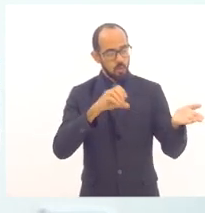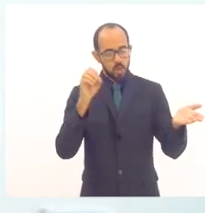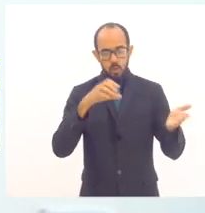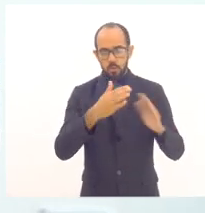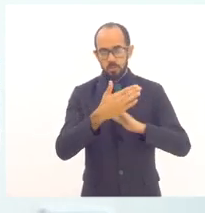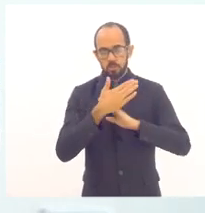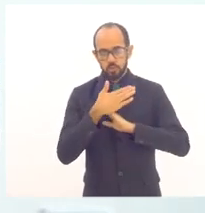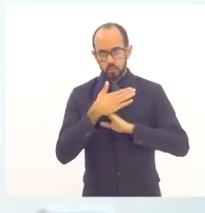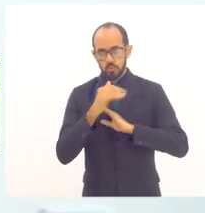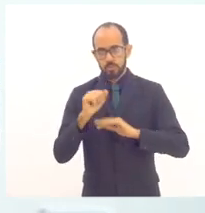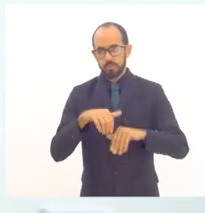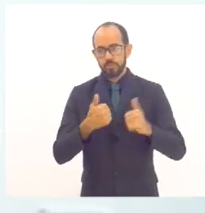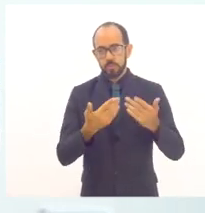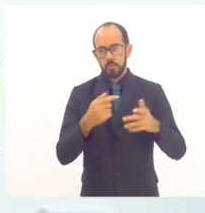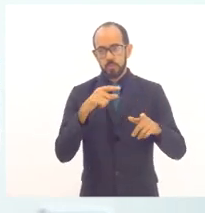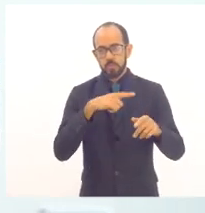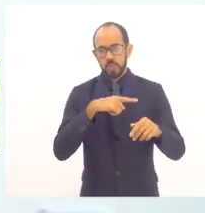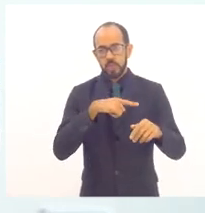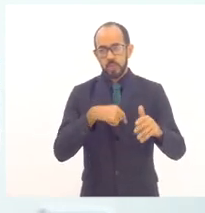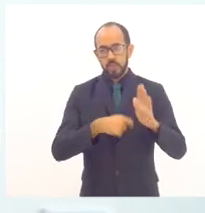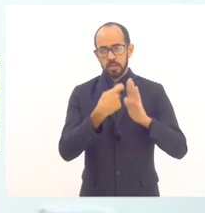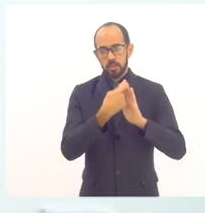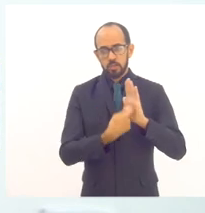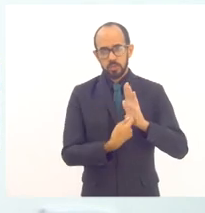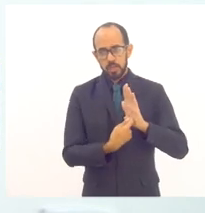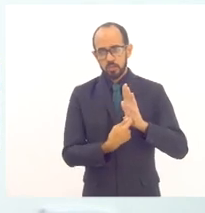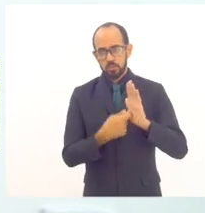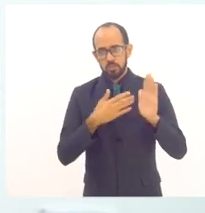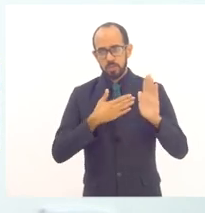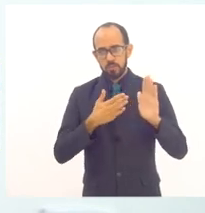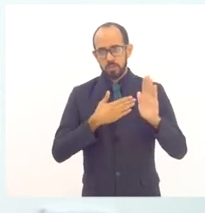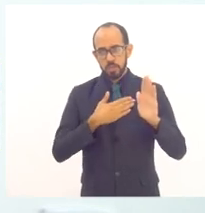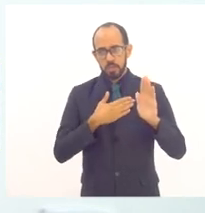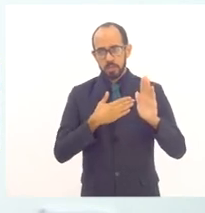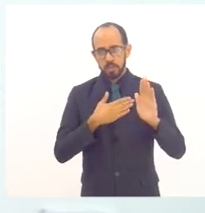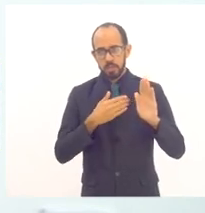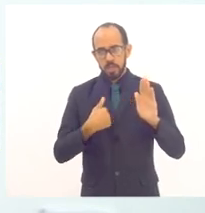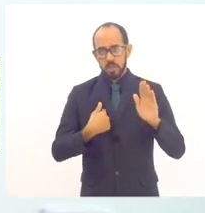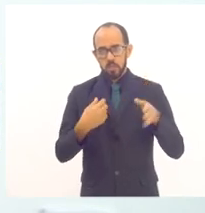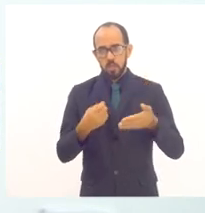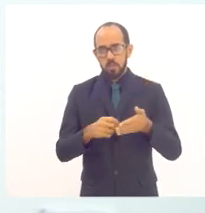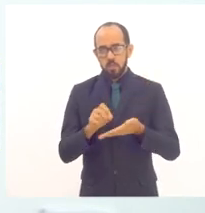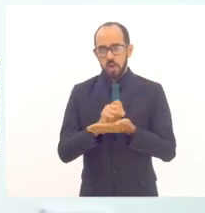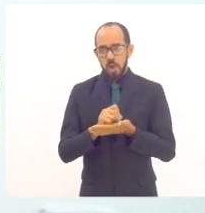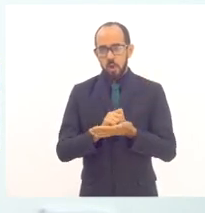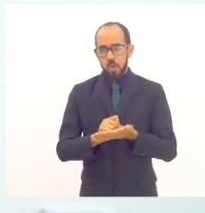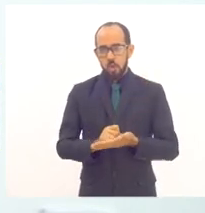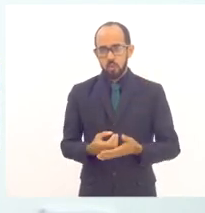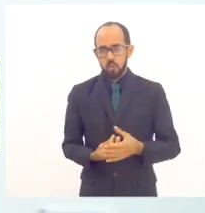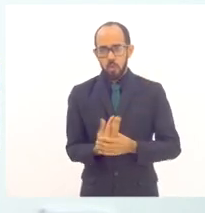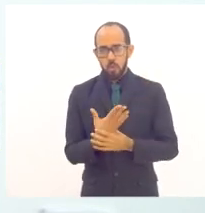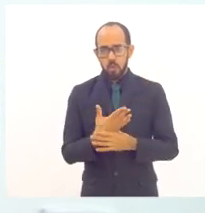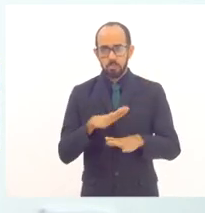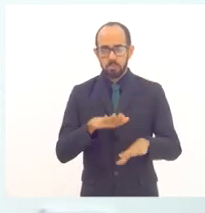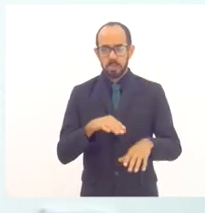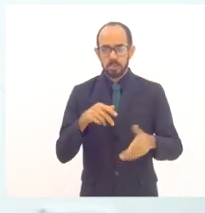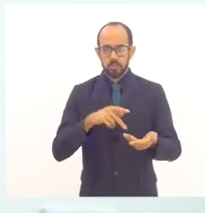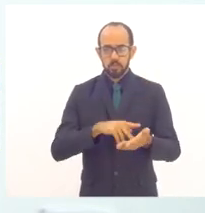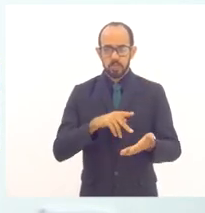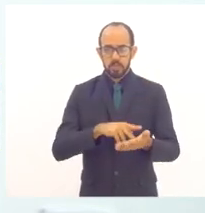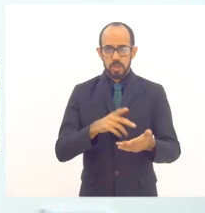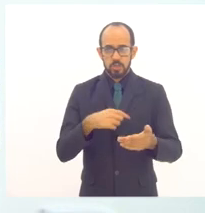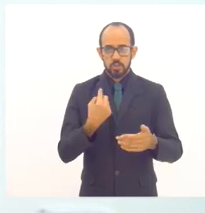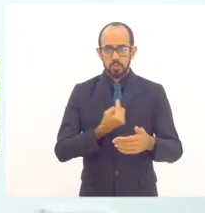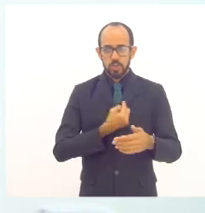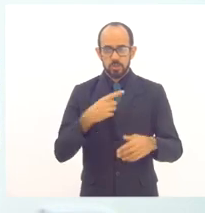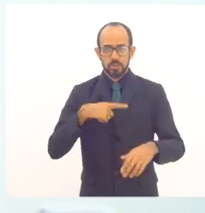consta, me consta a mim como autor, mas, na verdade, nós já conseguimos dois